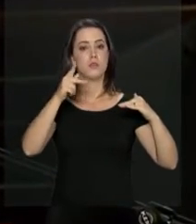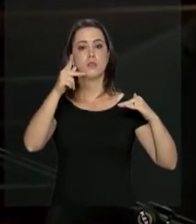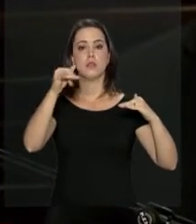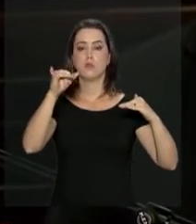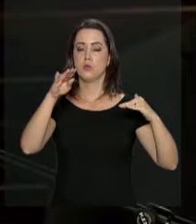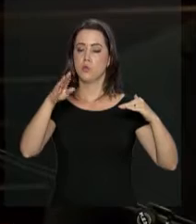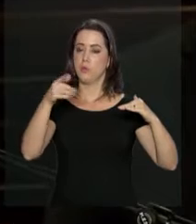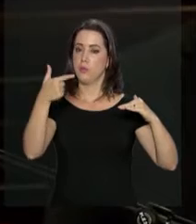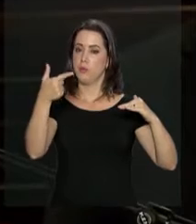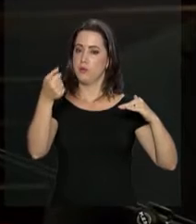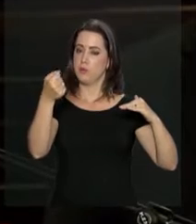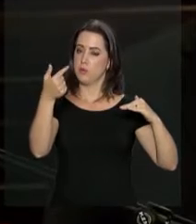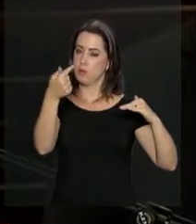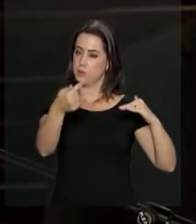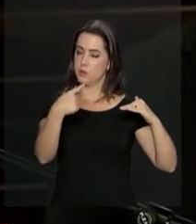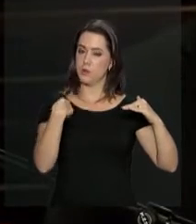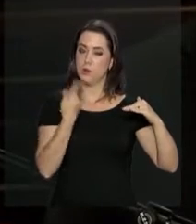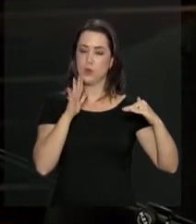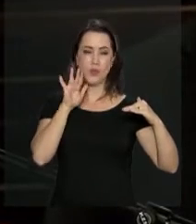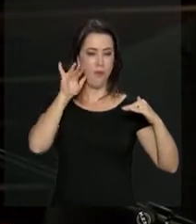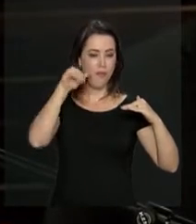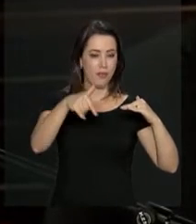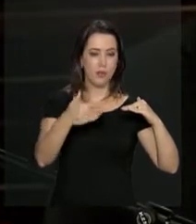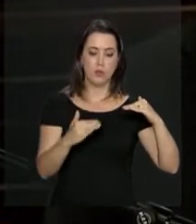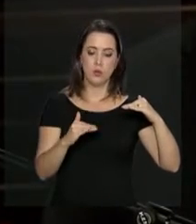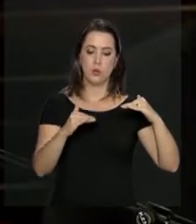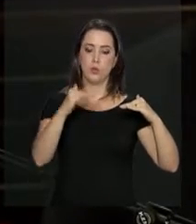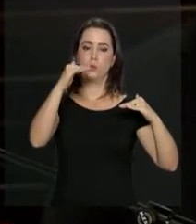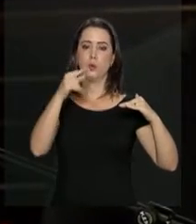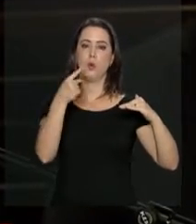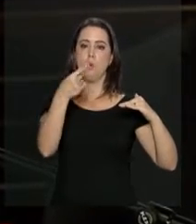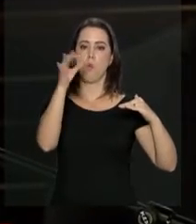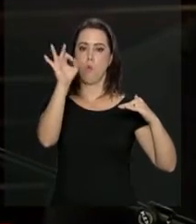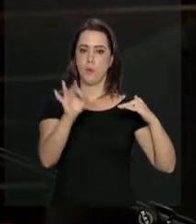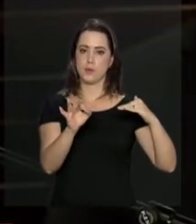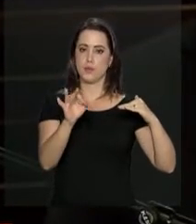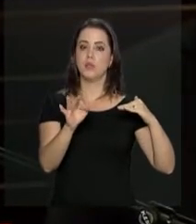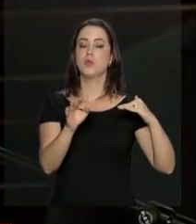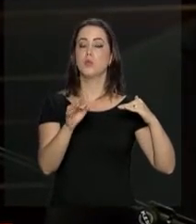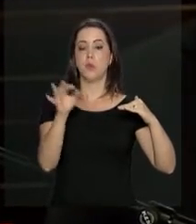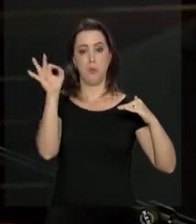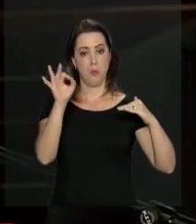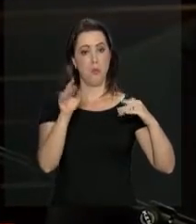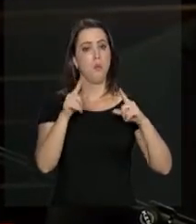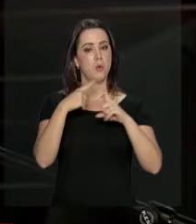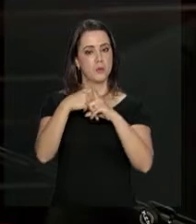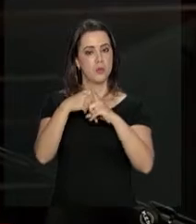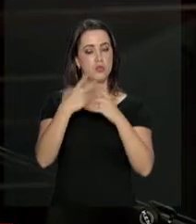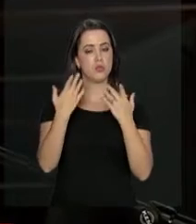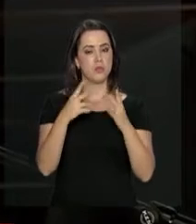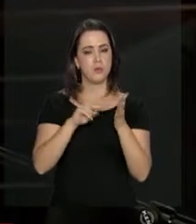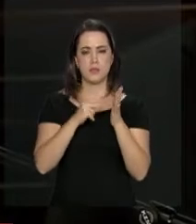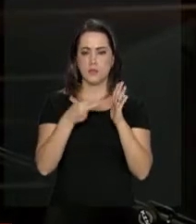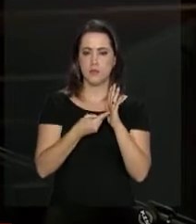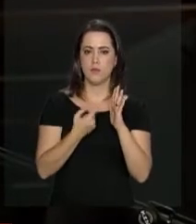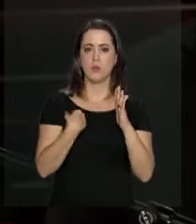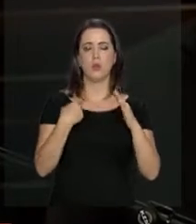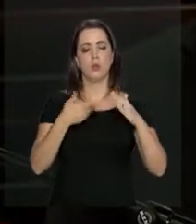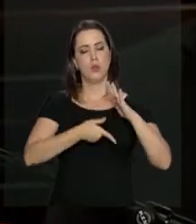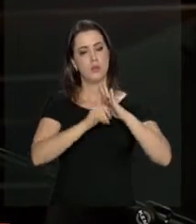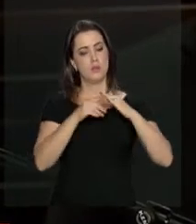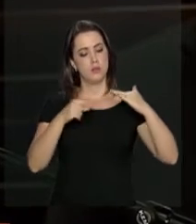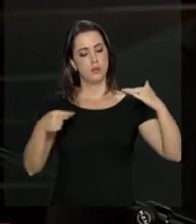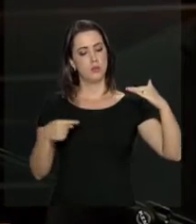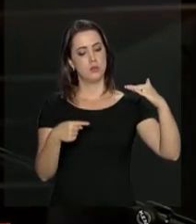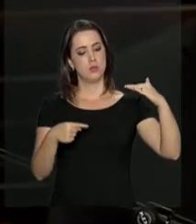2017 quando nós chegamos ao final nós saímos com um por cento positivo ou seja em um ano e meio caminhamos no produto interno